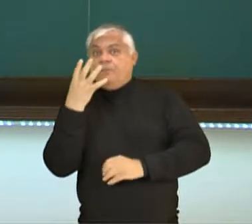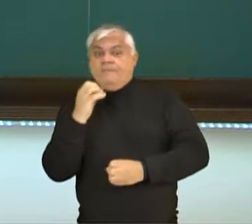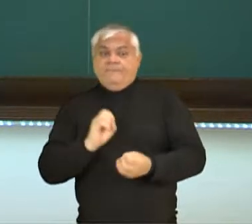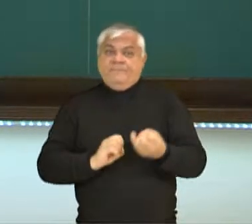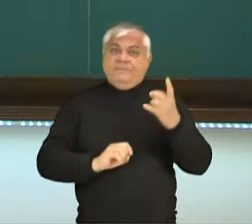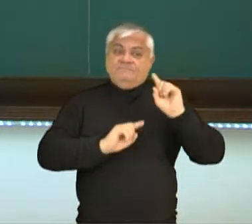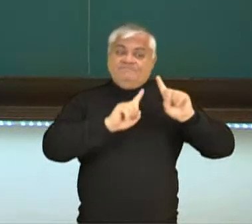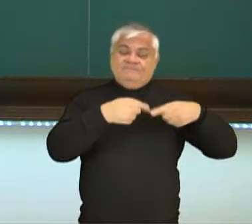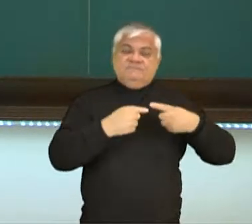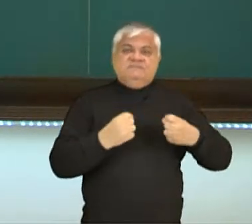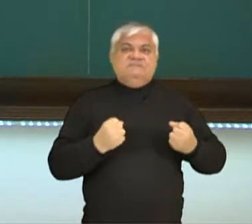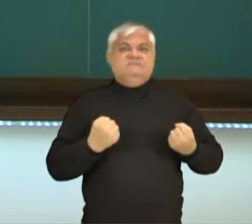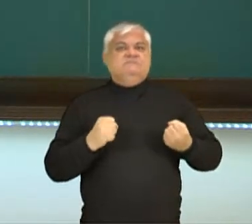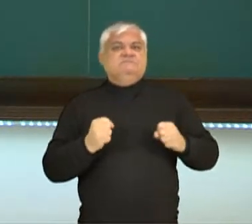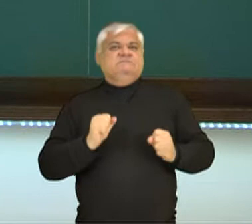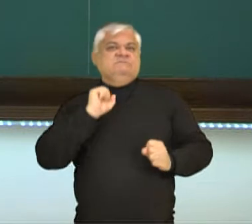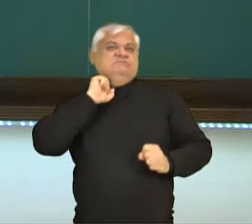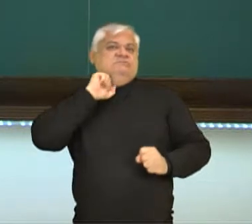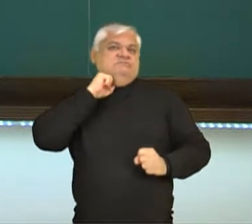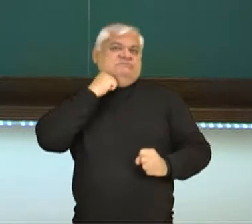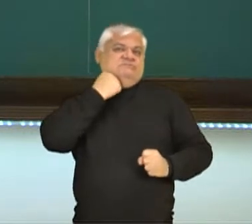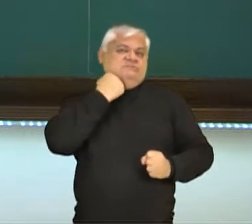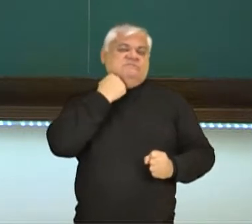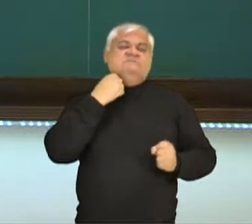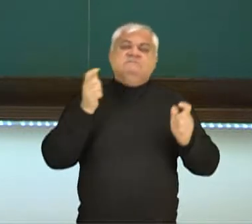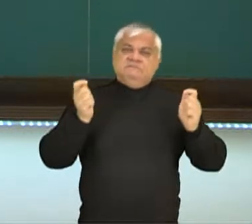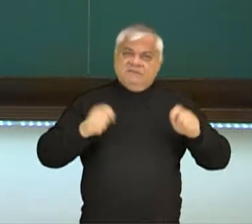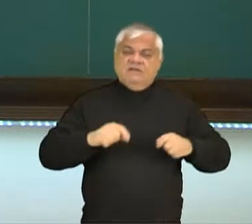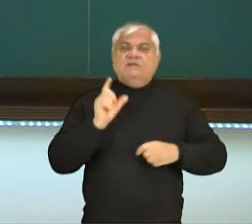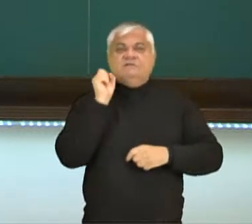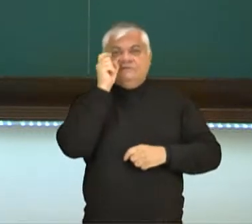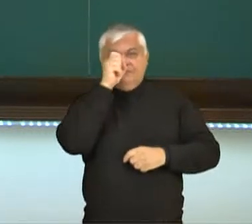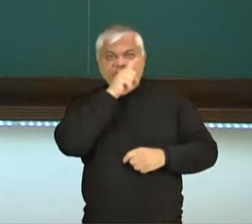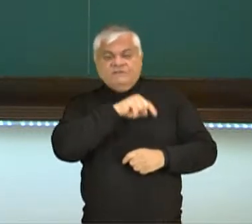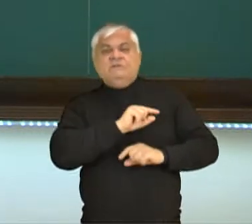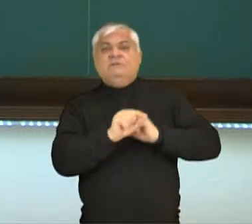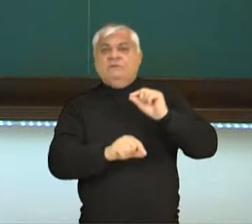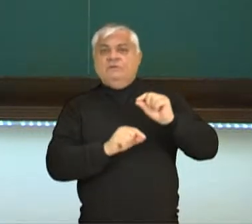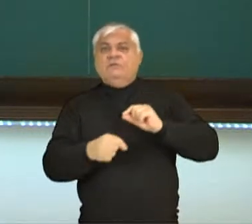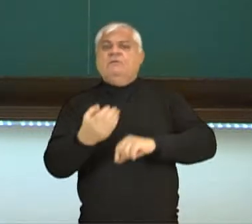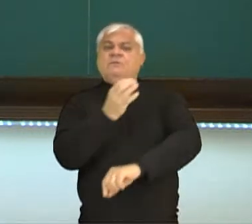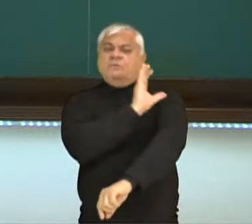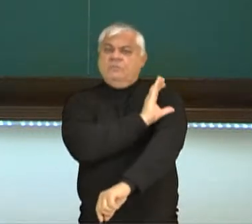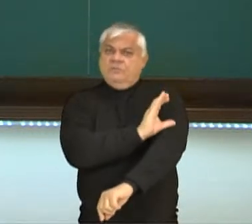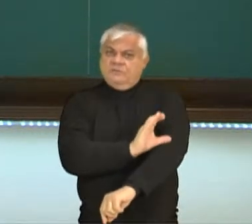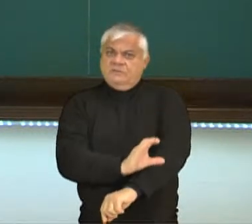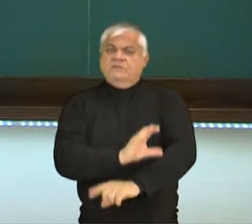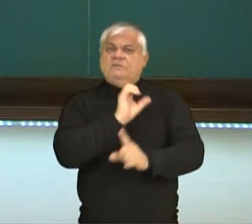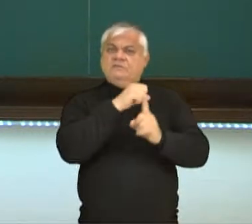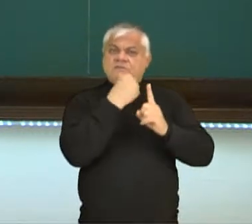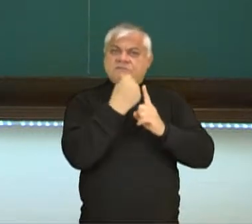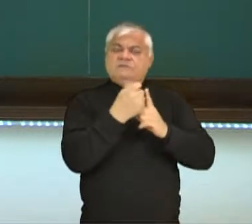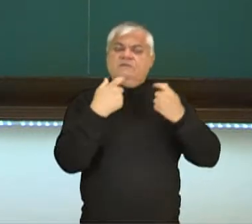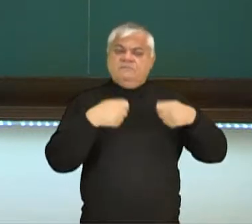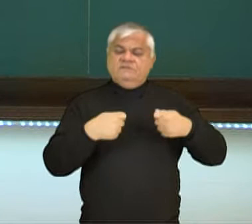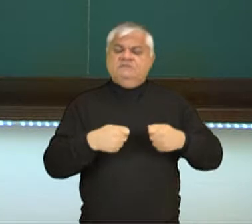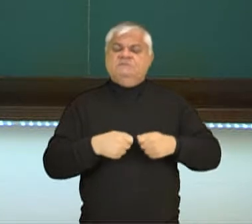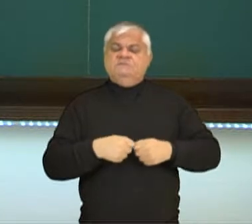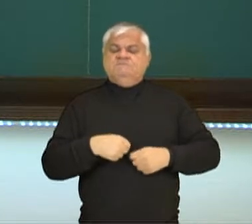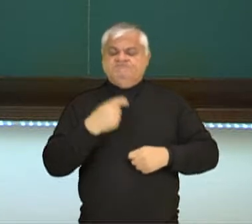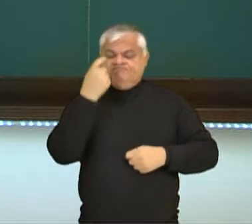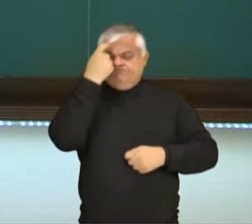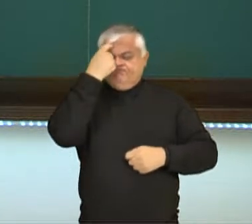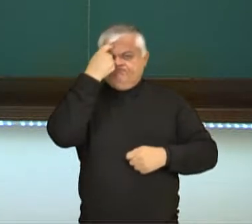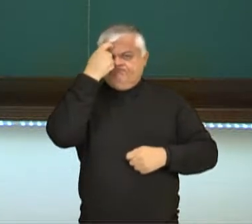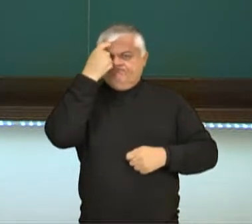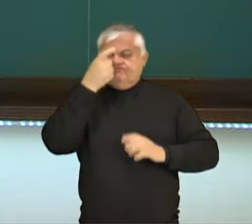causar estresse, diante de situações difíceis de resolver, o comportamento social ele precisa ser